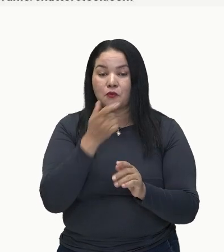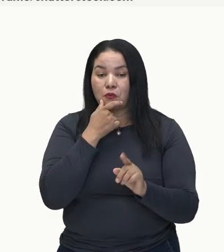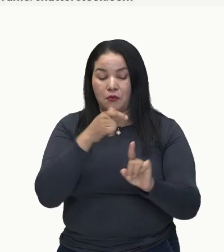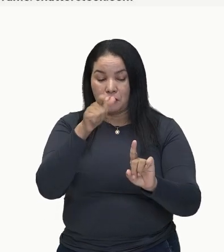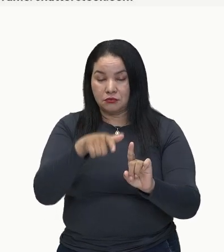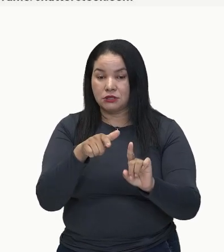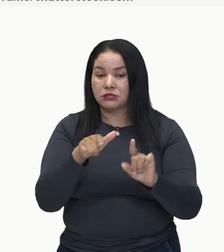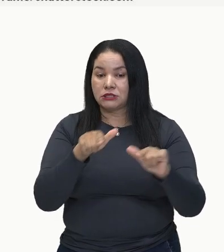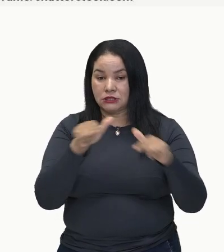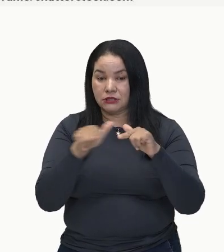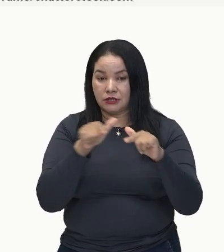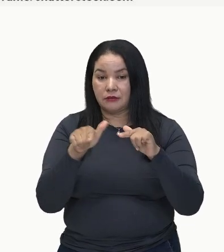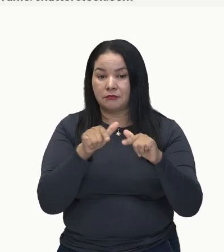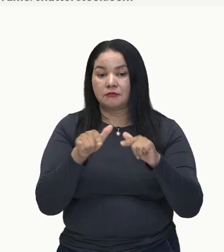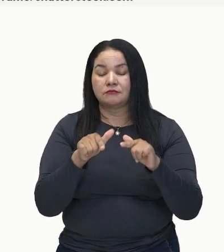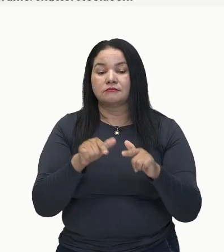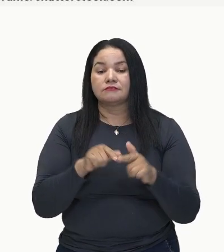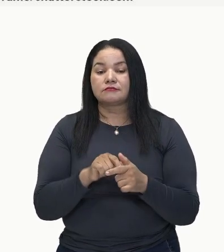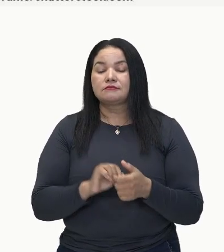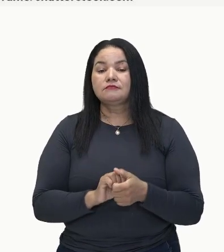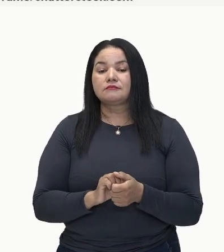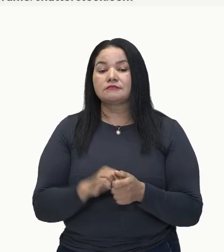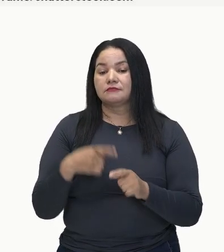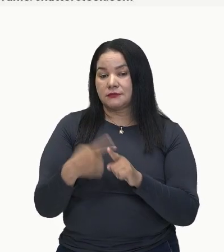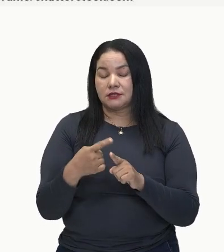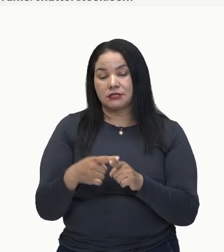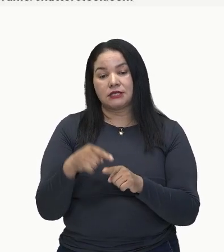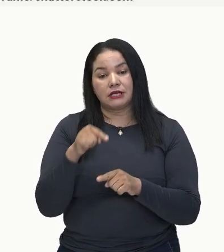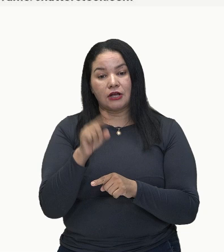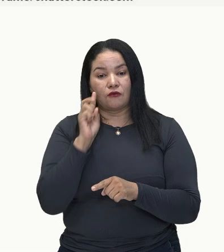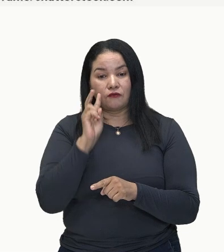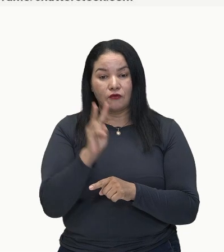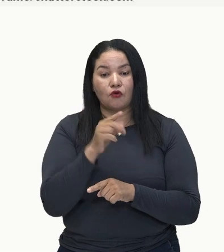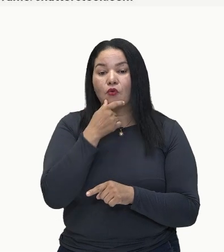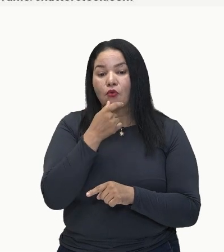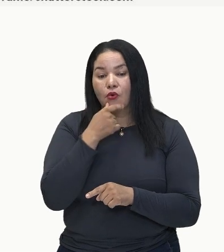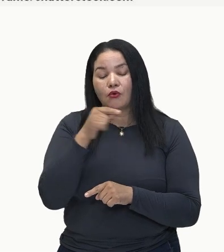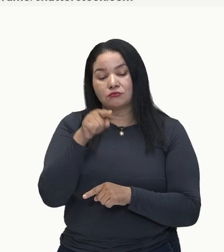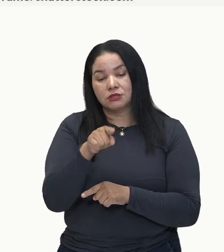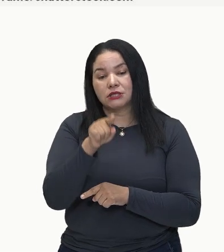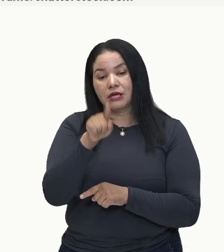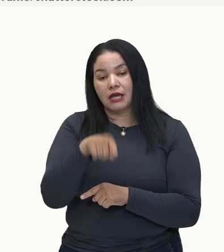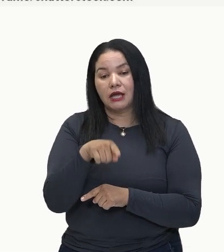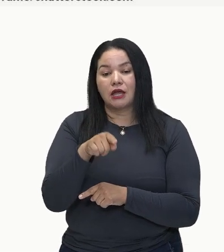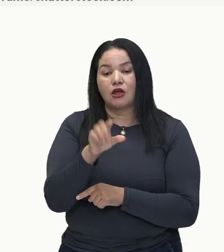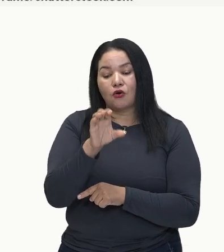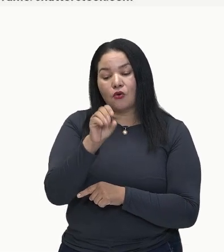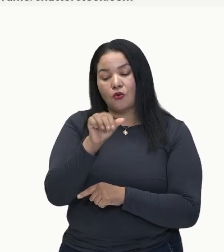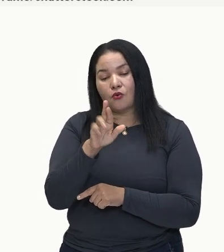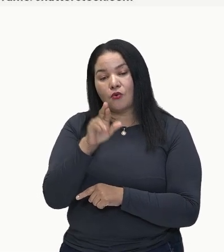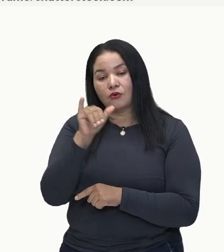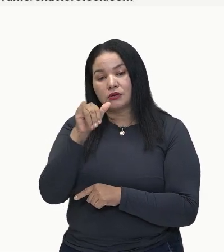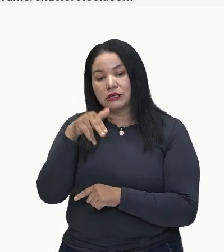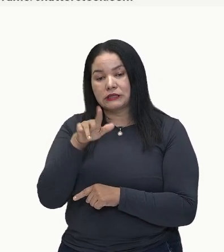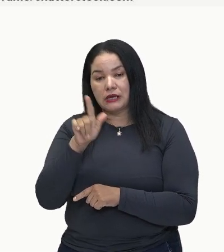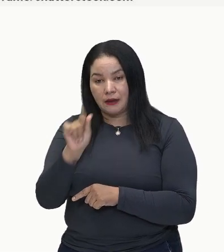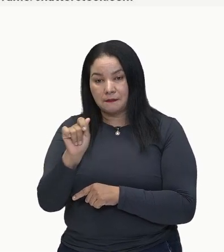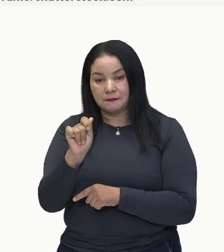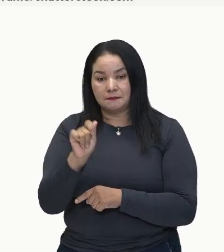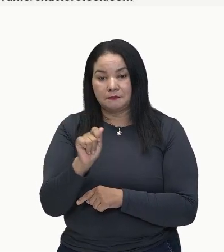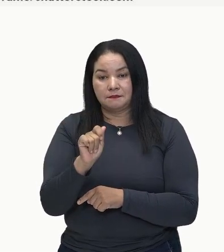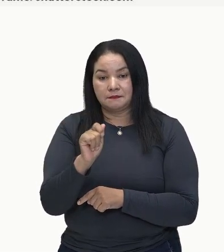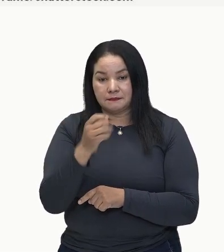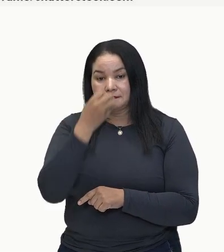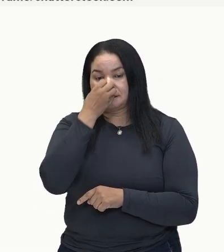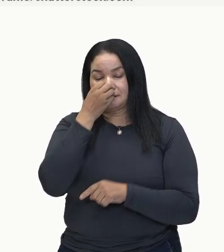que interpreta o Coringa, tanto que ele afirma aqui, ó, ele é o Coringa, ok? Muito bem, então notem aí